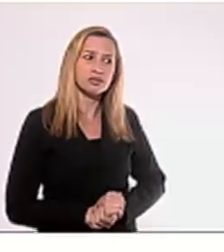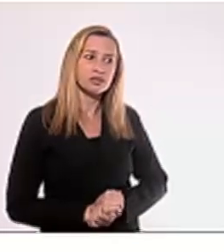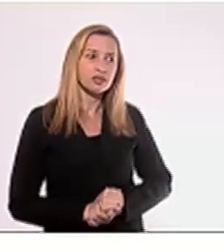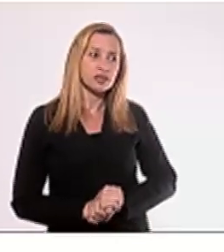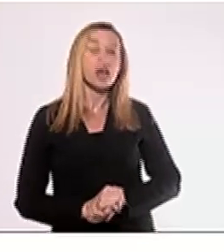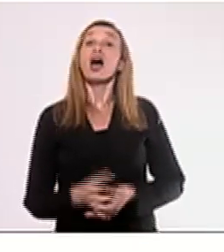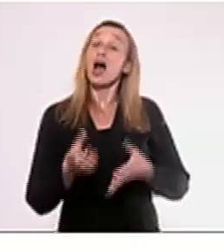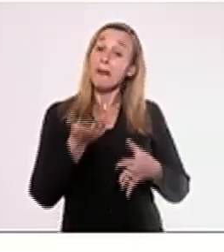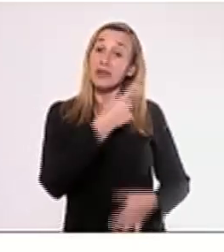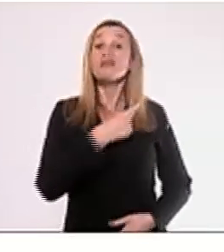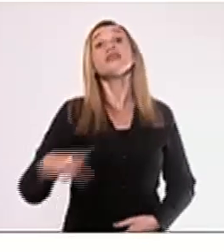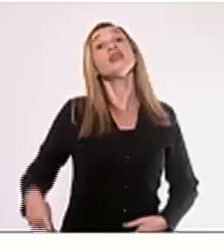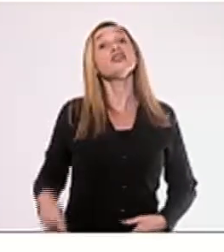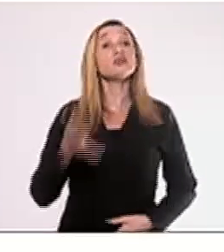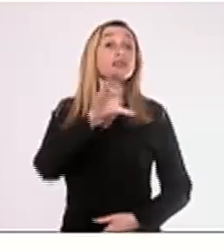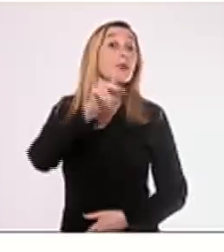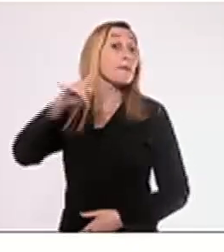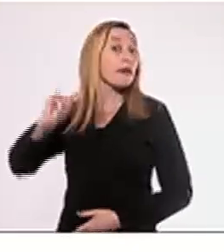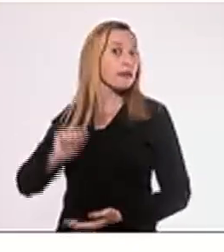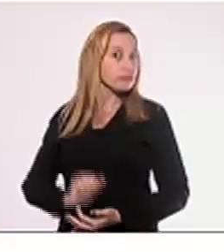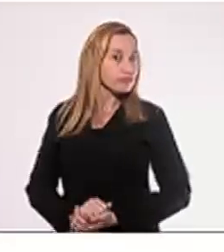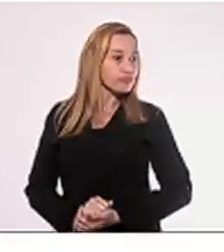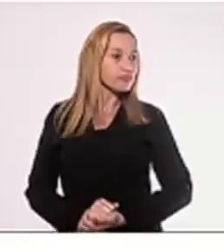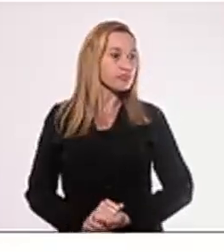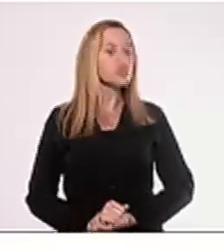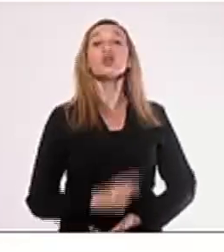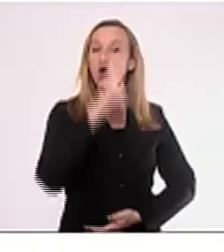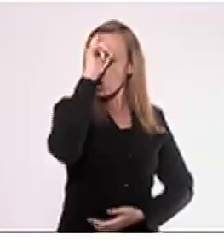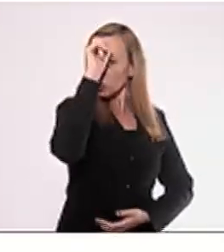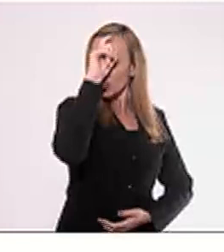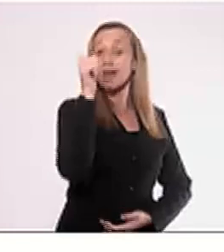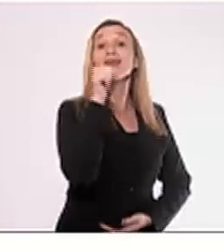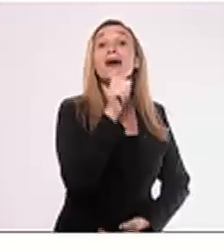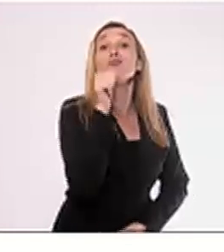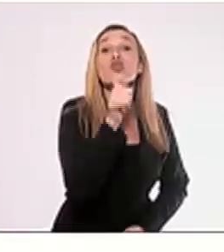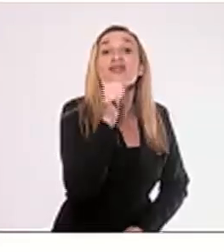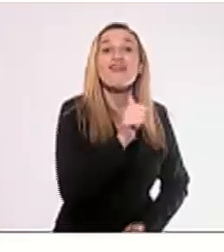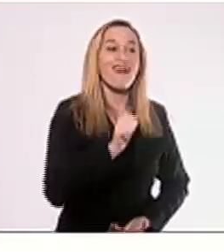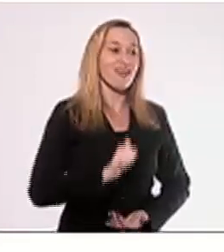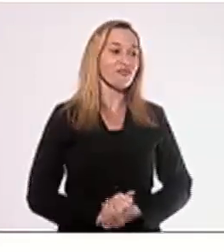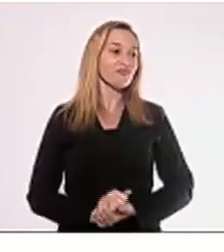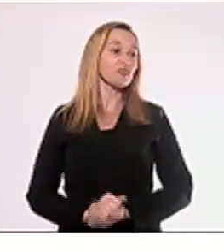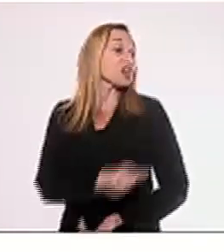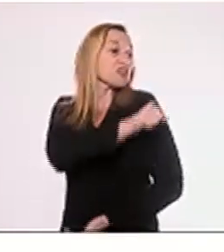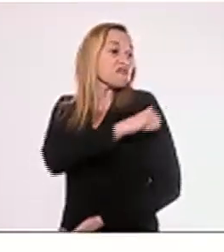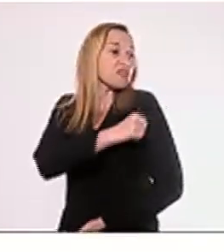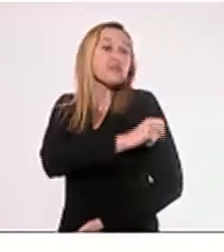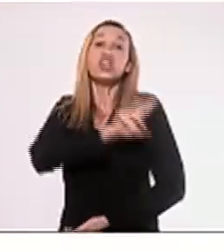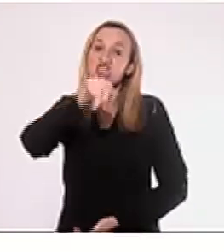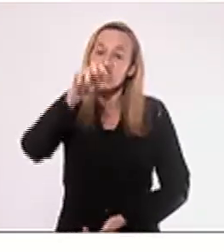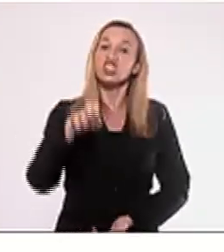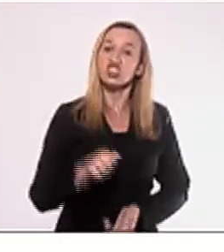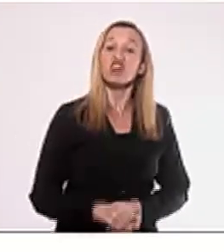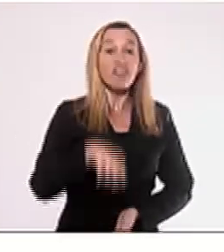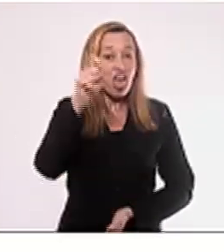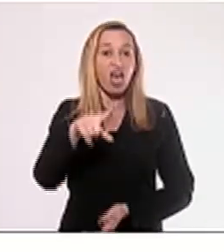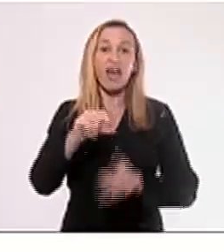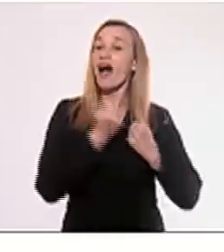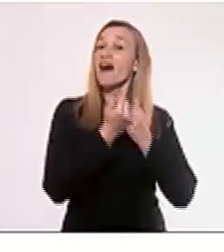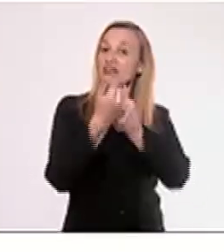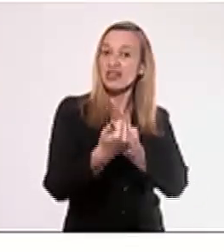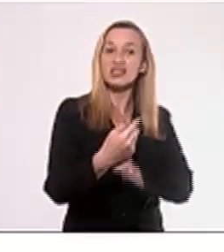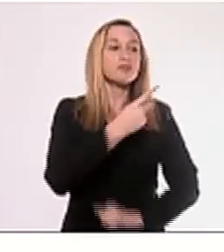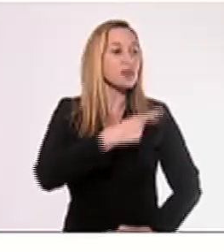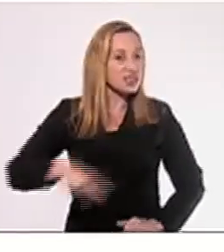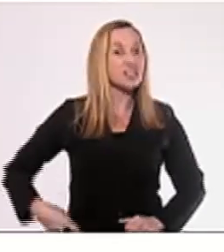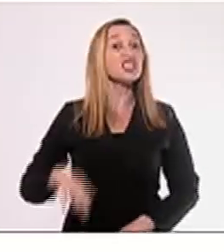presidência de uma CPI. A CPI é do Hospital da Mulher, que é a enfermeira Rejane, é a